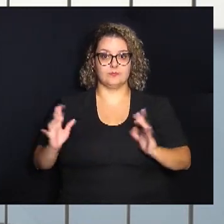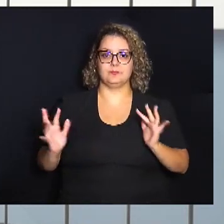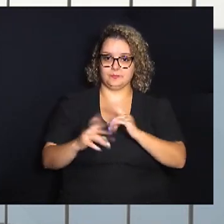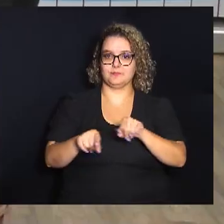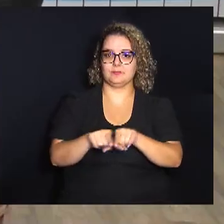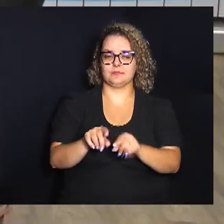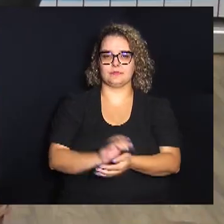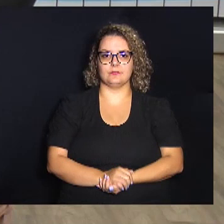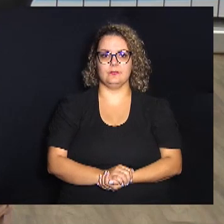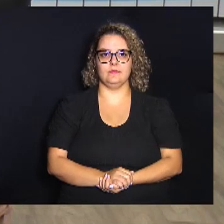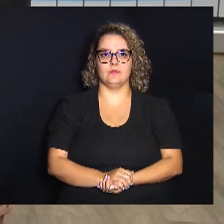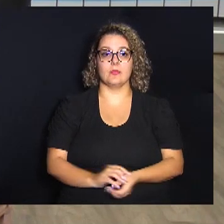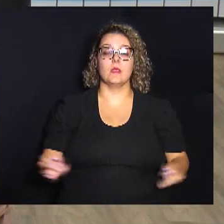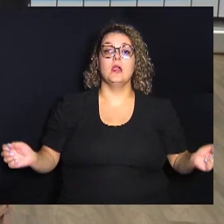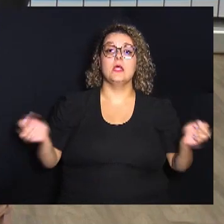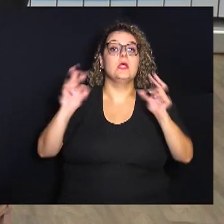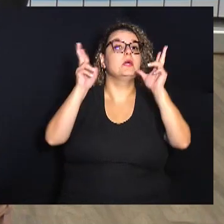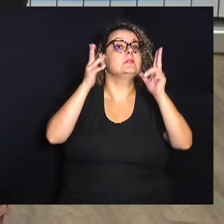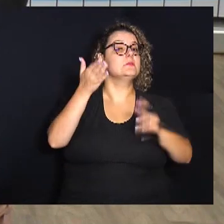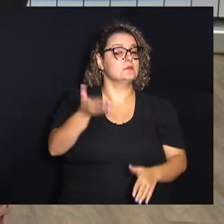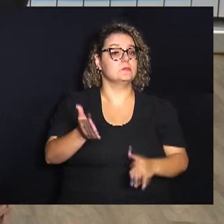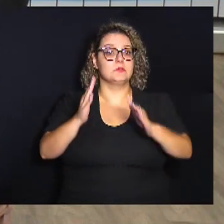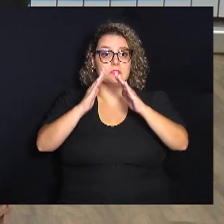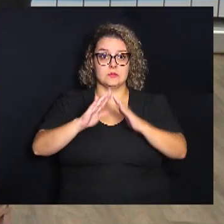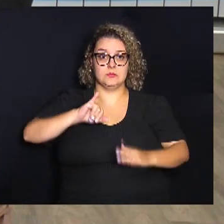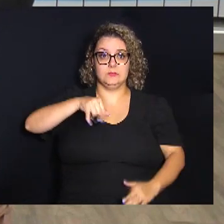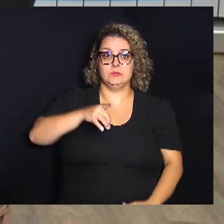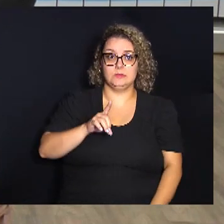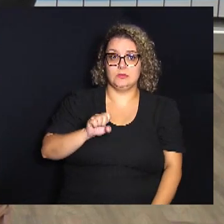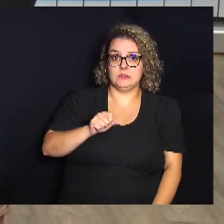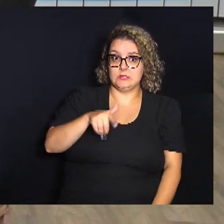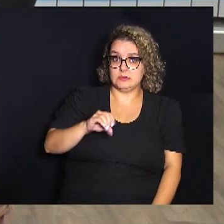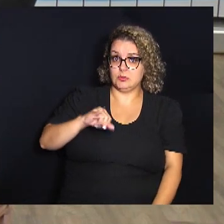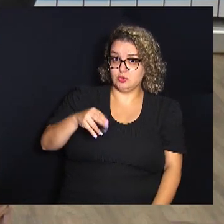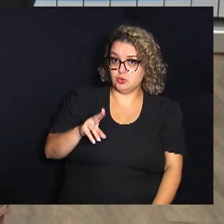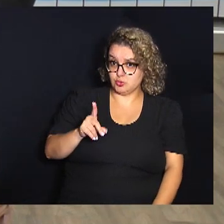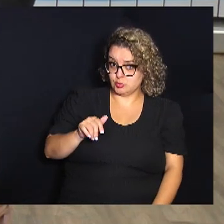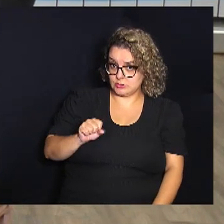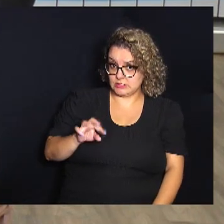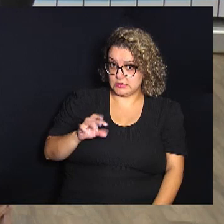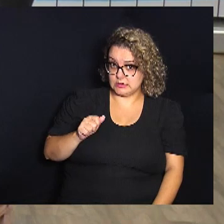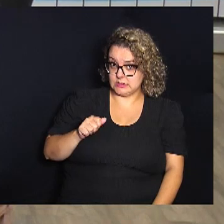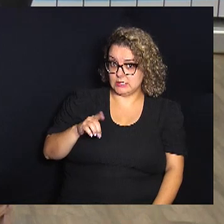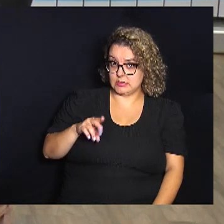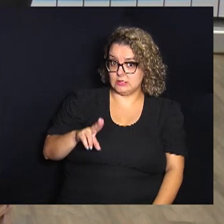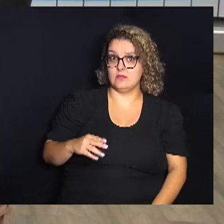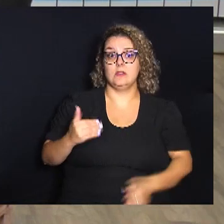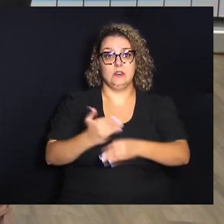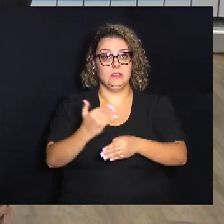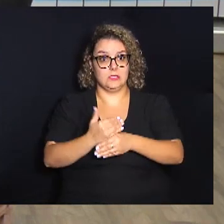pedestres. E atenção você, morador do Jardim São Judas Tadeu, porque vai ter obra da Sanasa